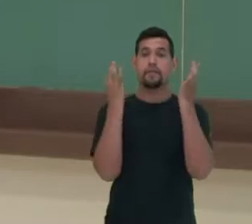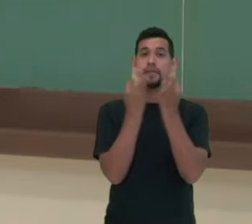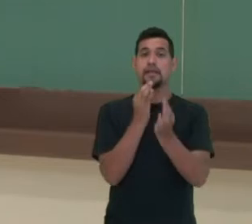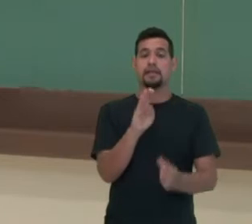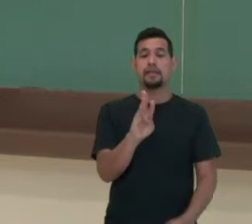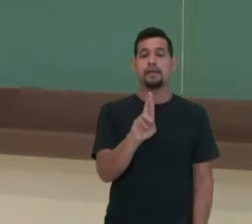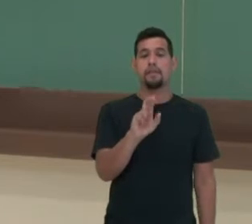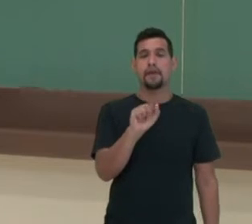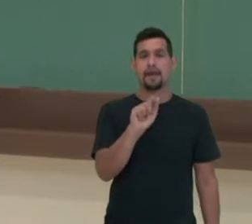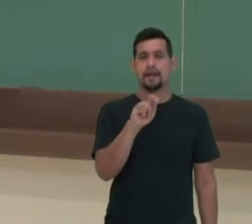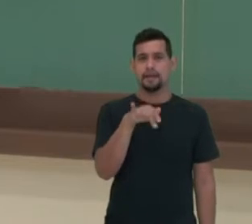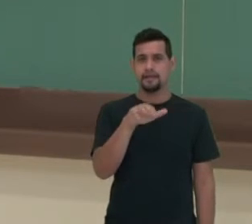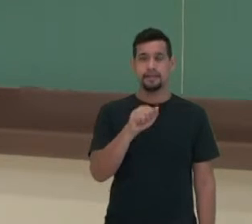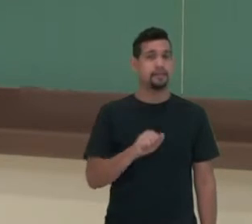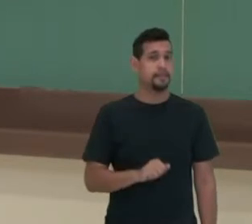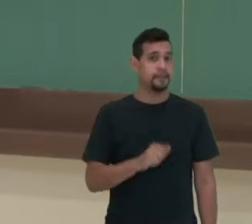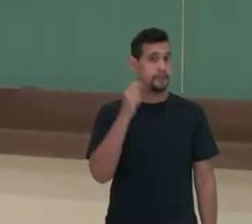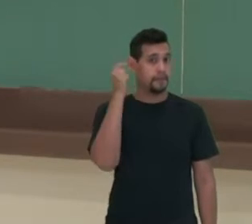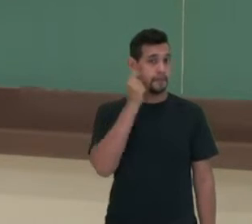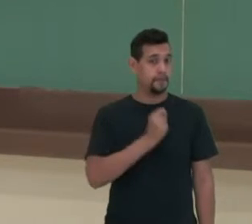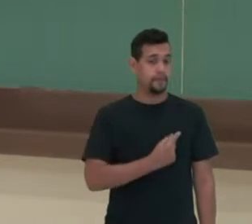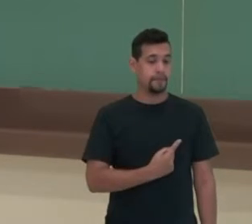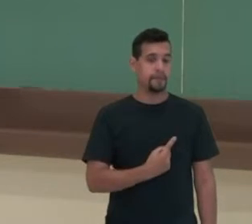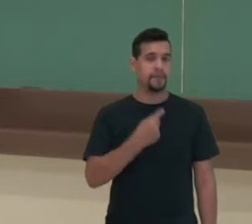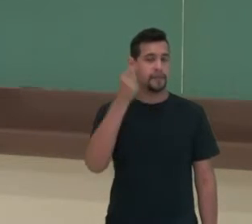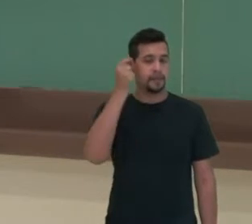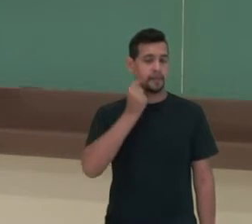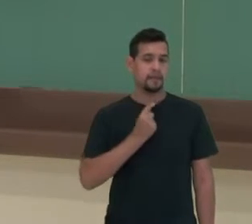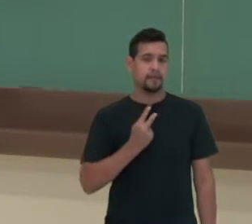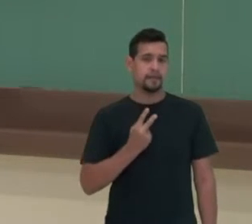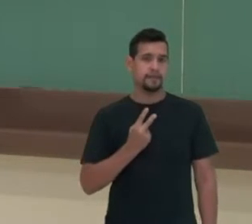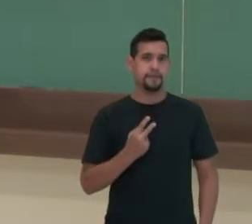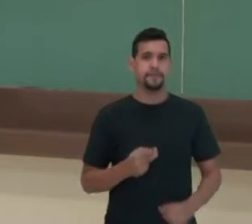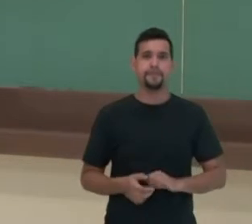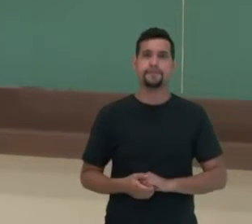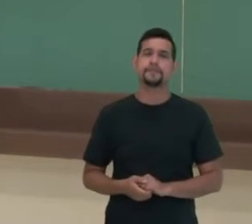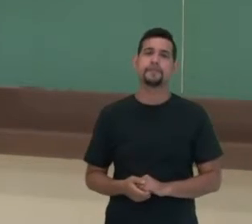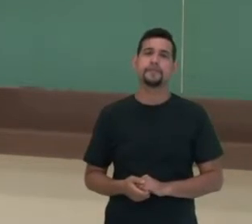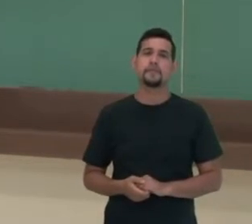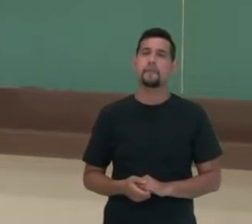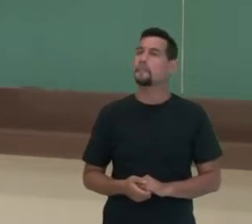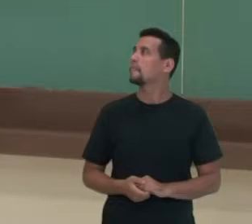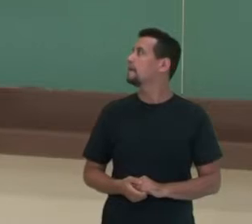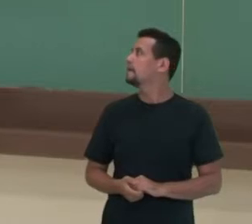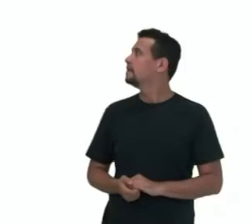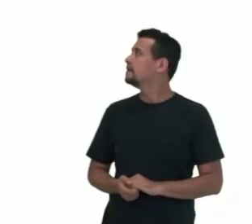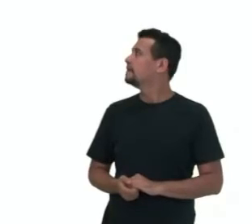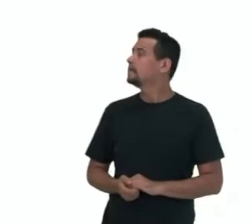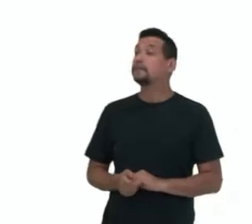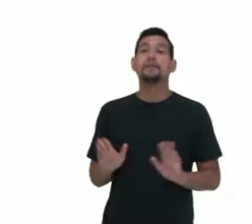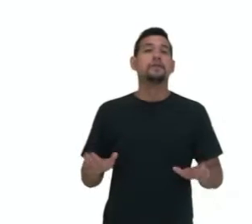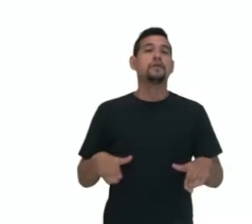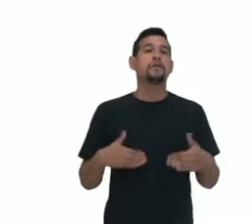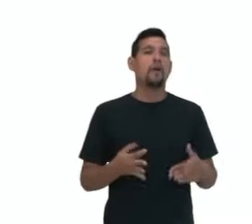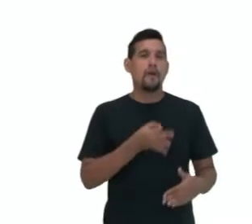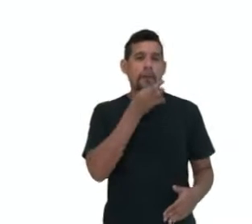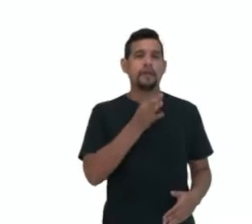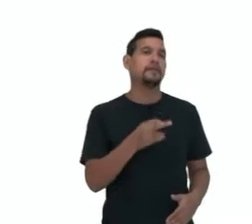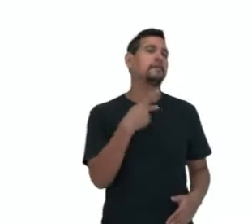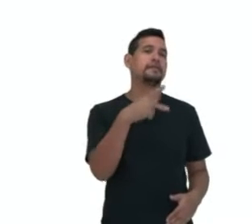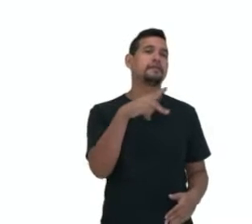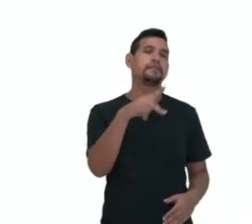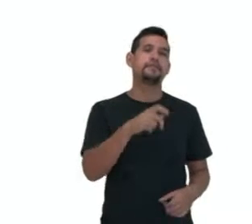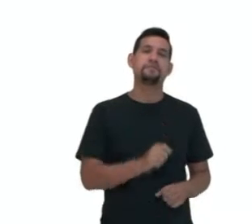João, Dom Pedro I e Dom Pedro II. Aê, galerinha do sexto ano, qual a sua opinião sobre o legado, aquilo